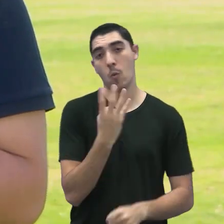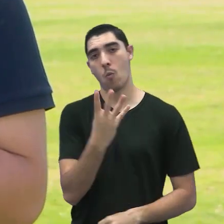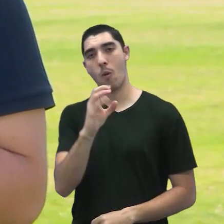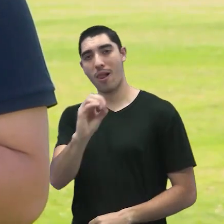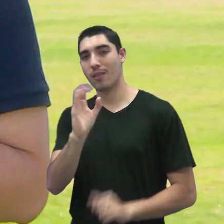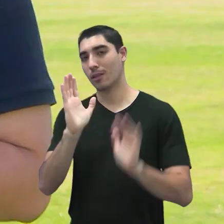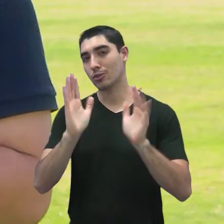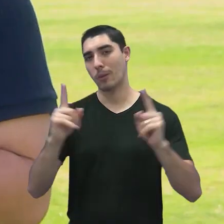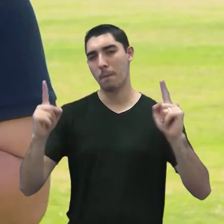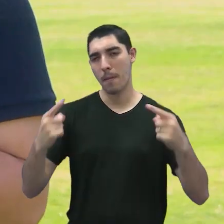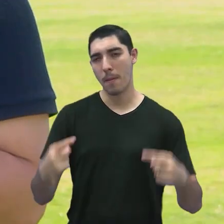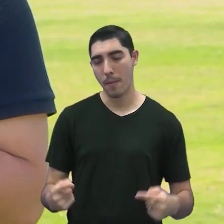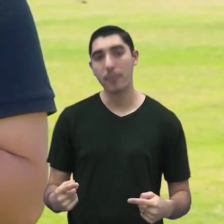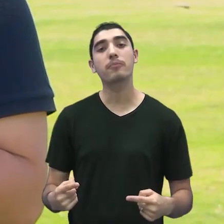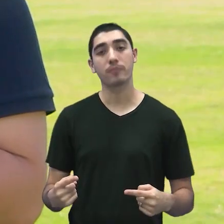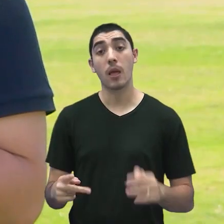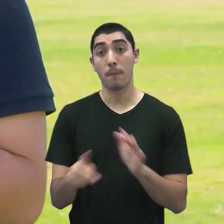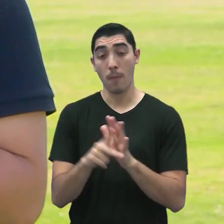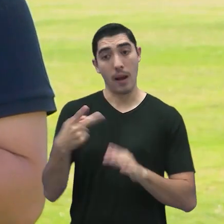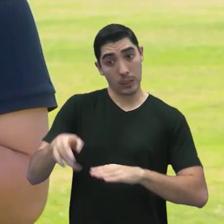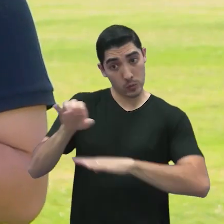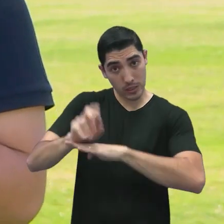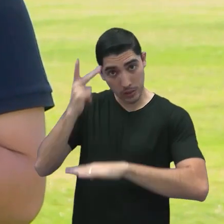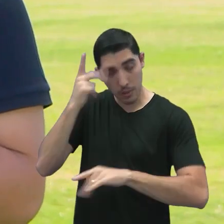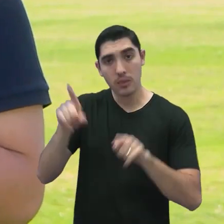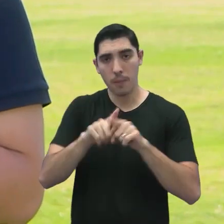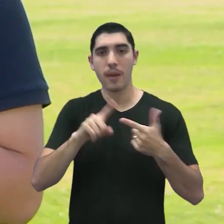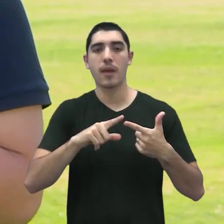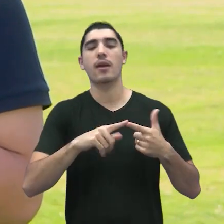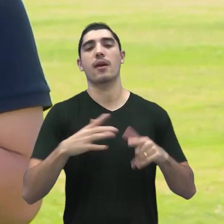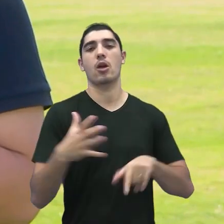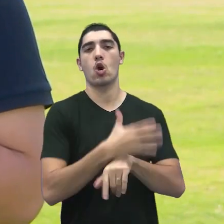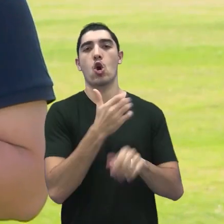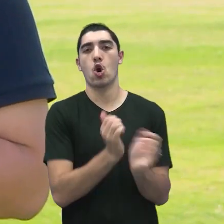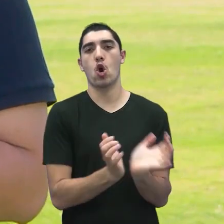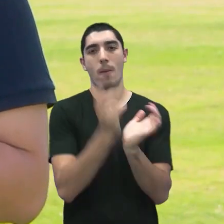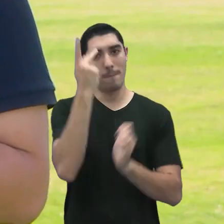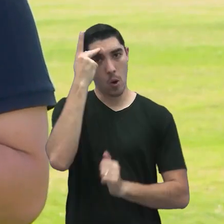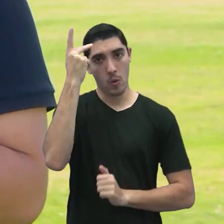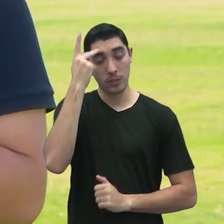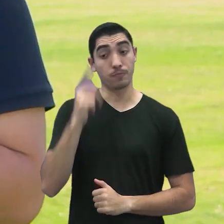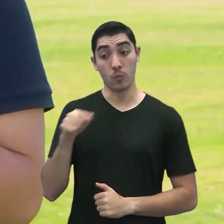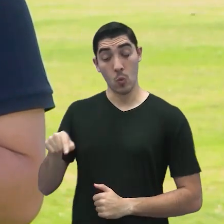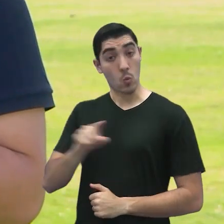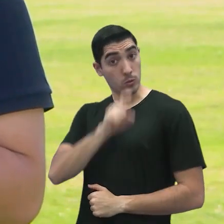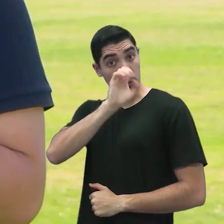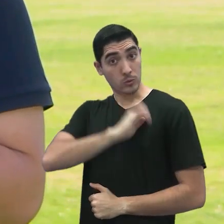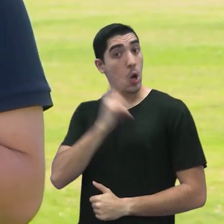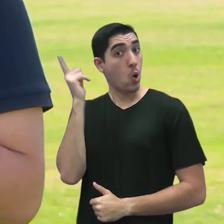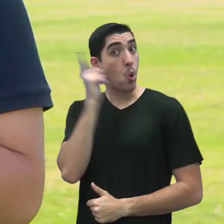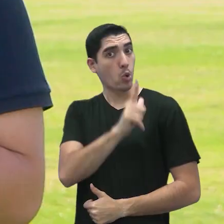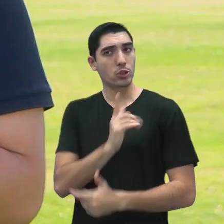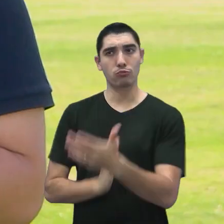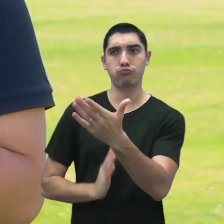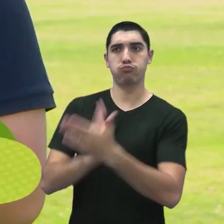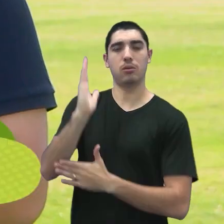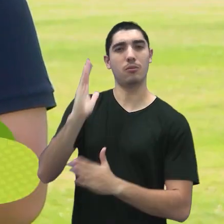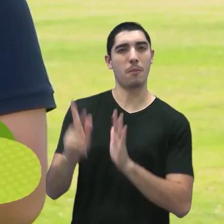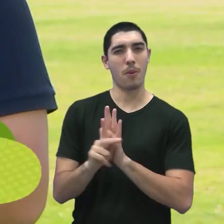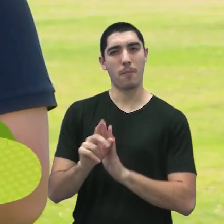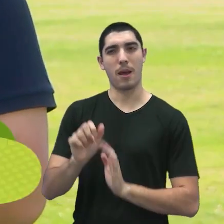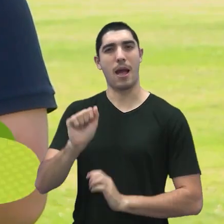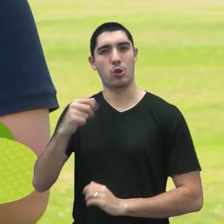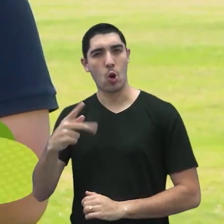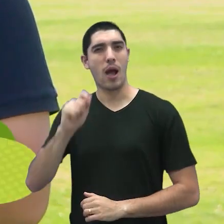40 vezes, em todas as divisões estaduais e também na Copa Paulista. O São José subiu de divisão em um quadrangular